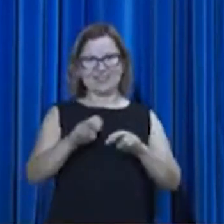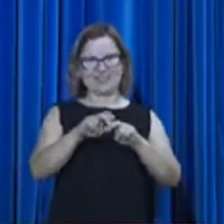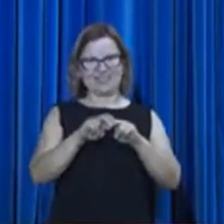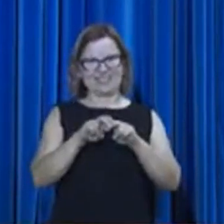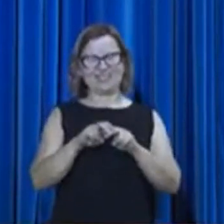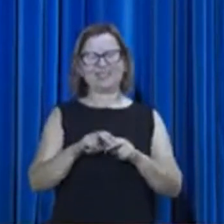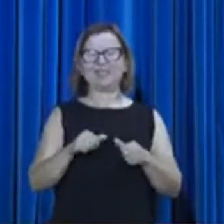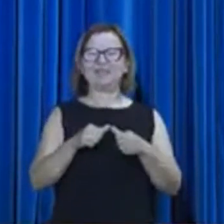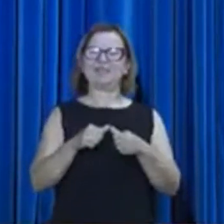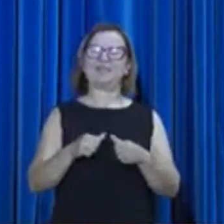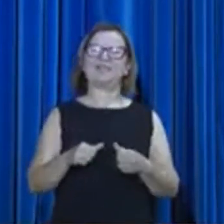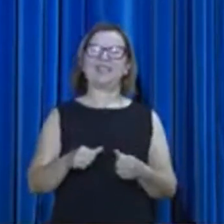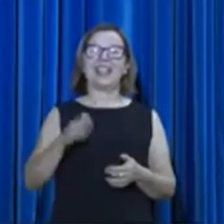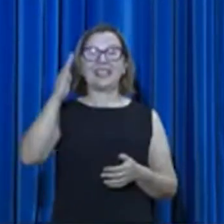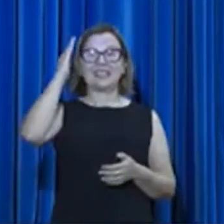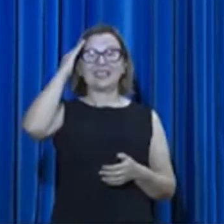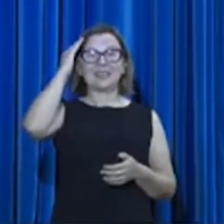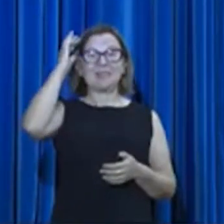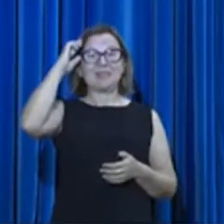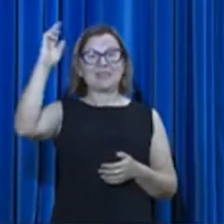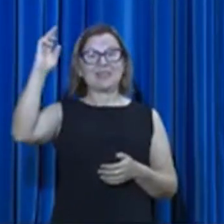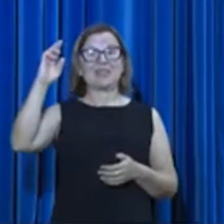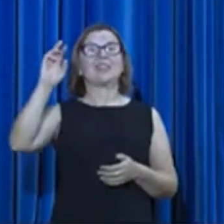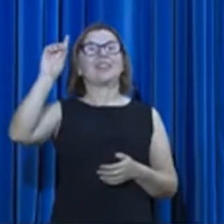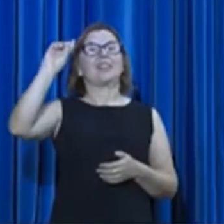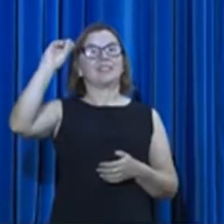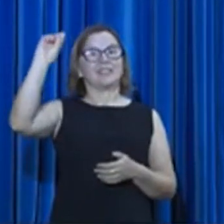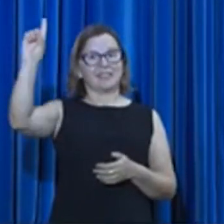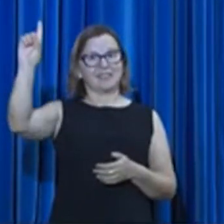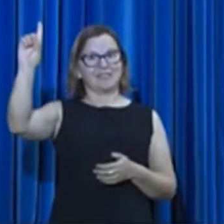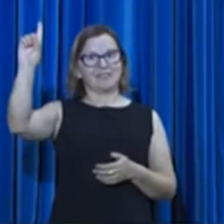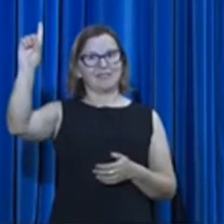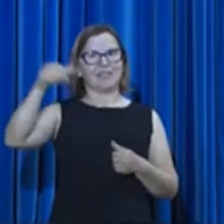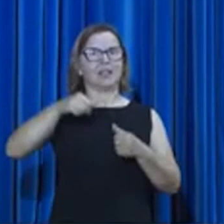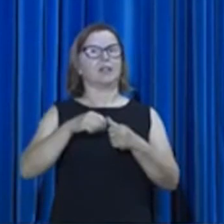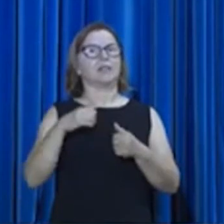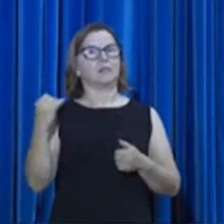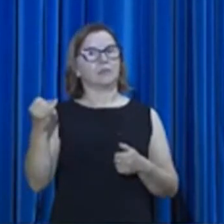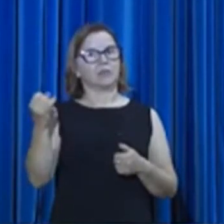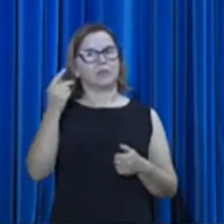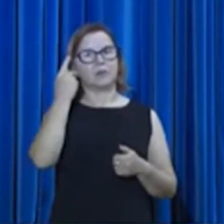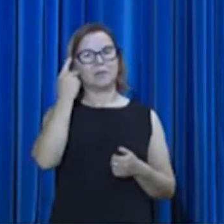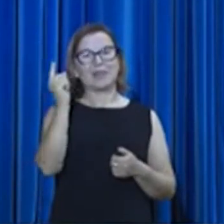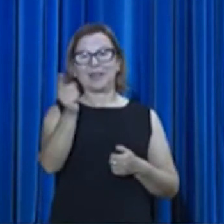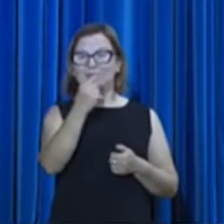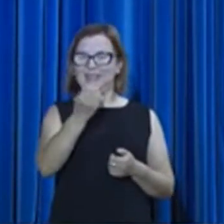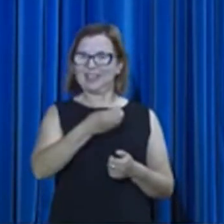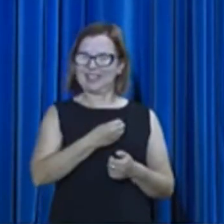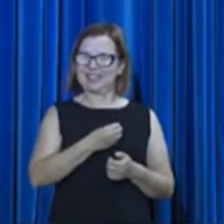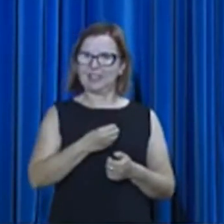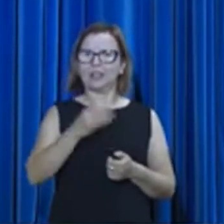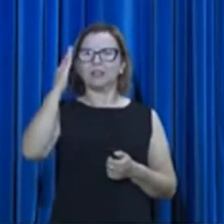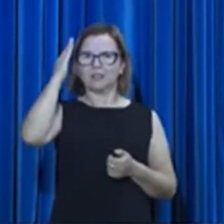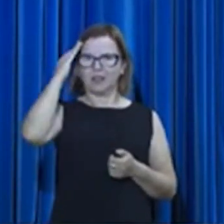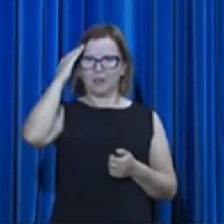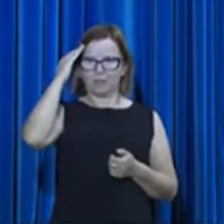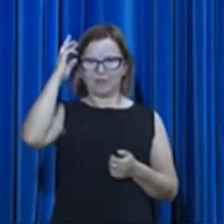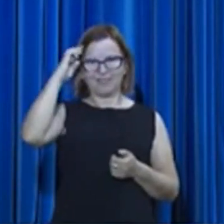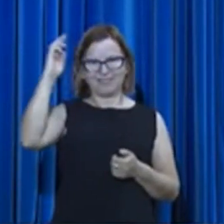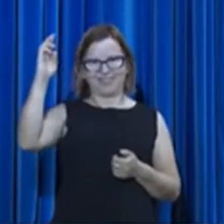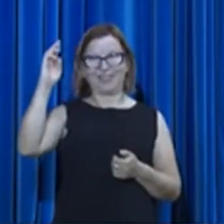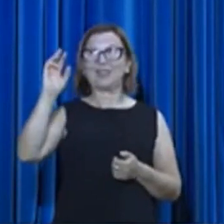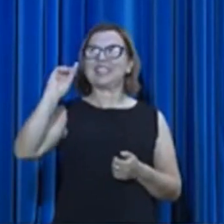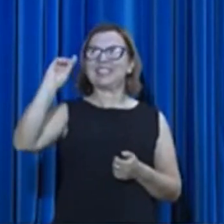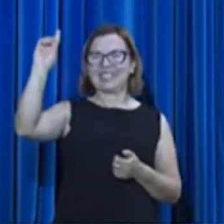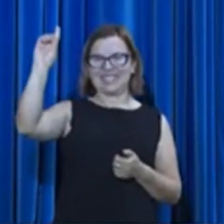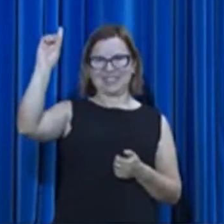Saber que o Senhor é Deus, isso é tão importante para as nossas vidas. Saber que o Senhor é Deus.